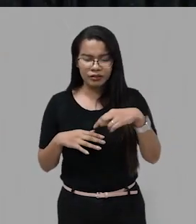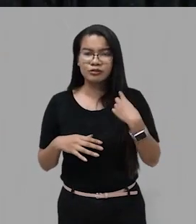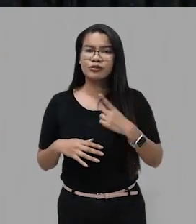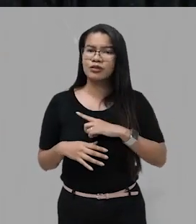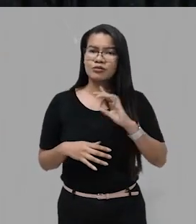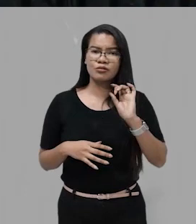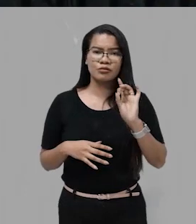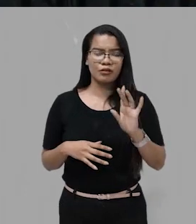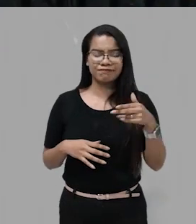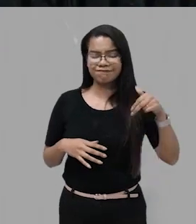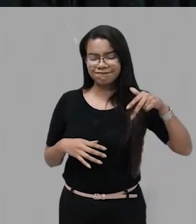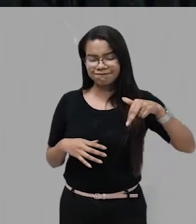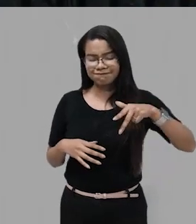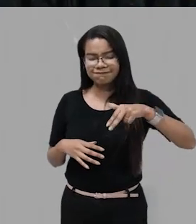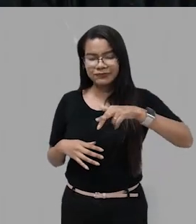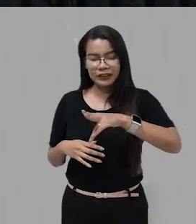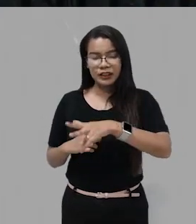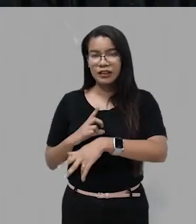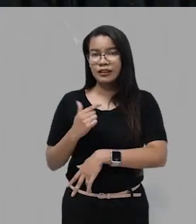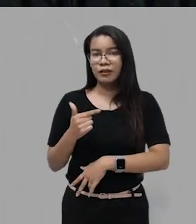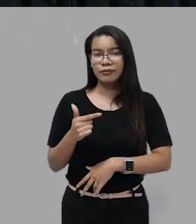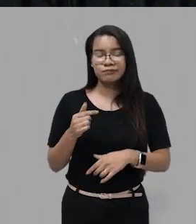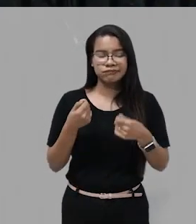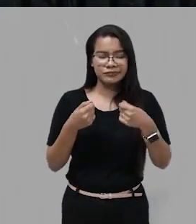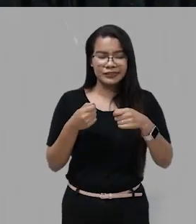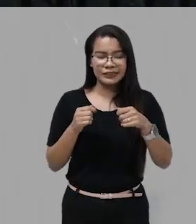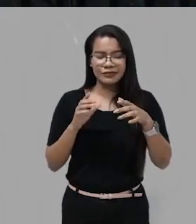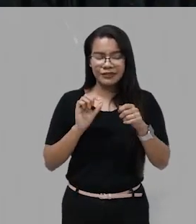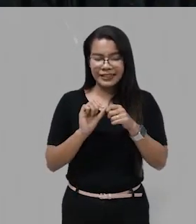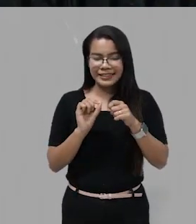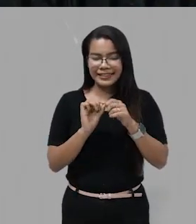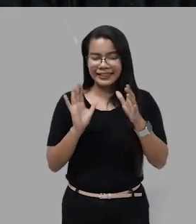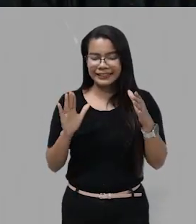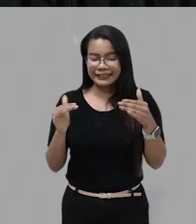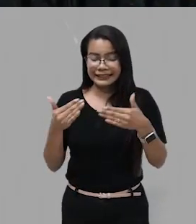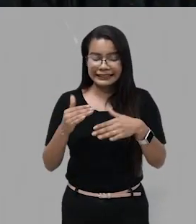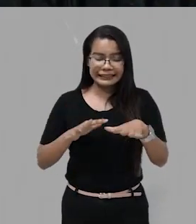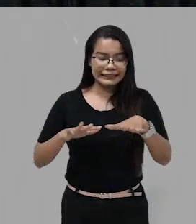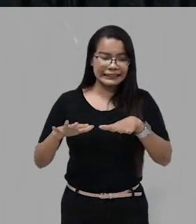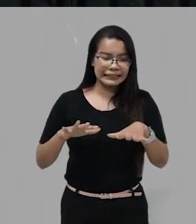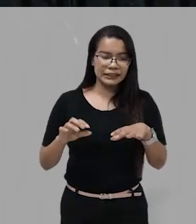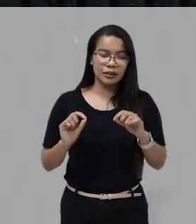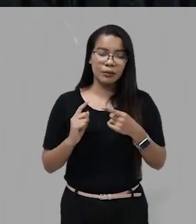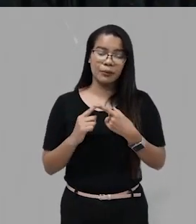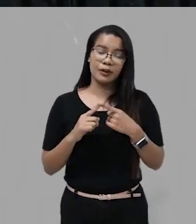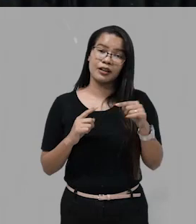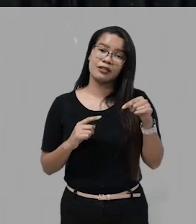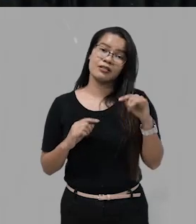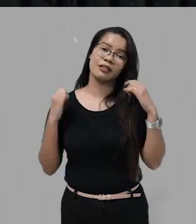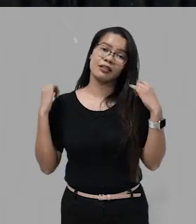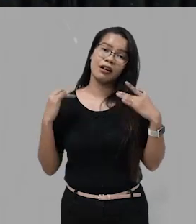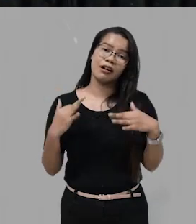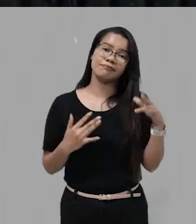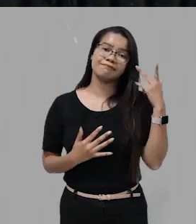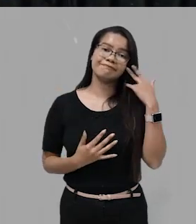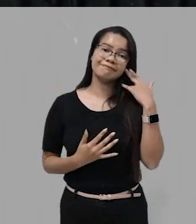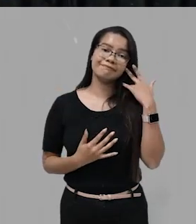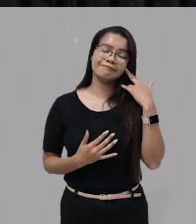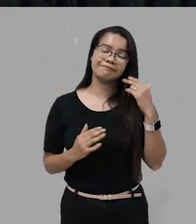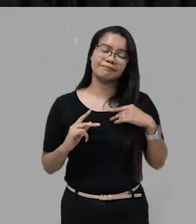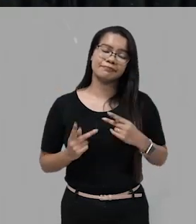gente caminha aqui sem estar precisando aqui. Eu preciso fazer determinado movimento, porque isso é natural, é normal do ser